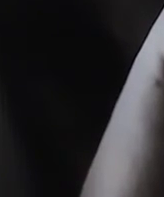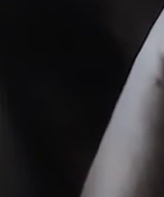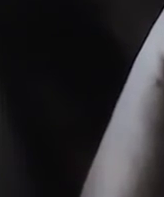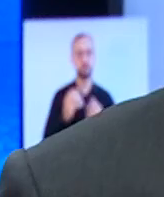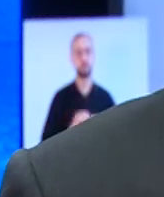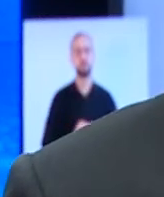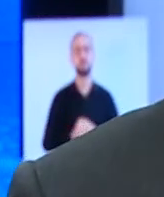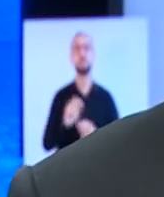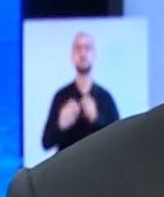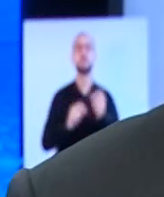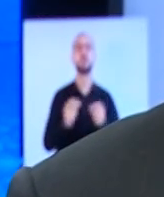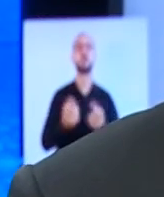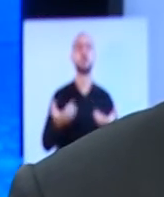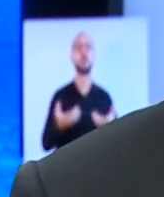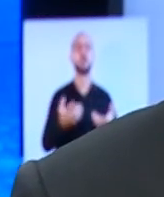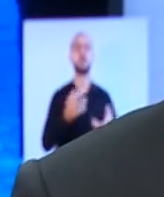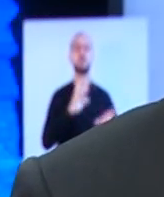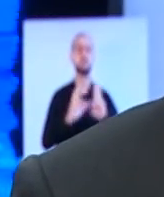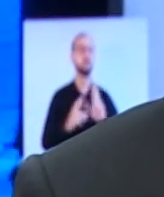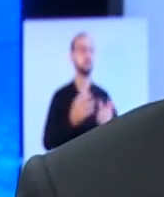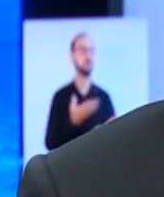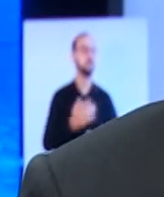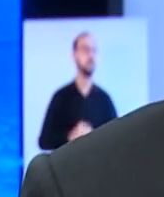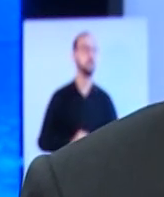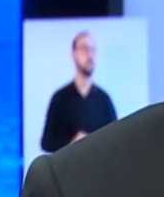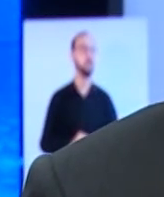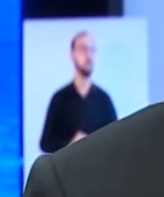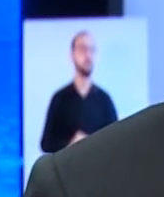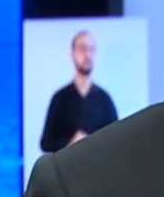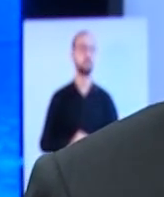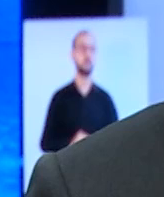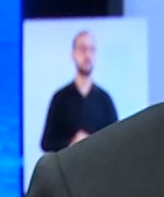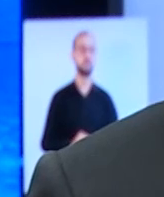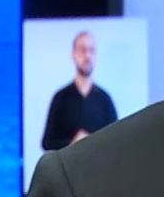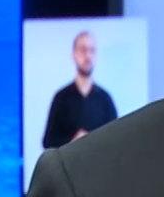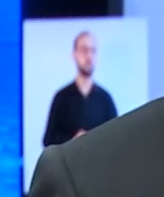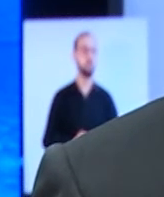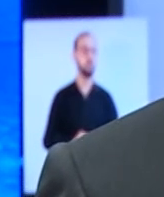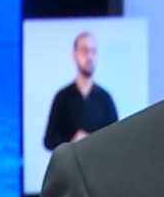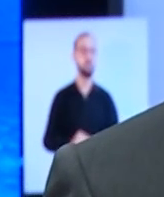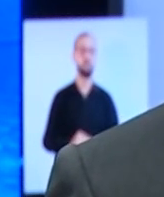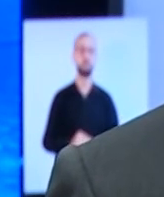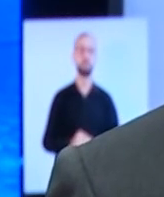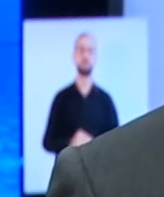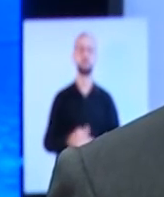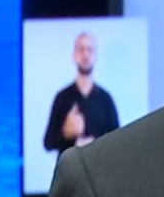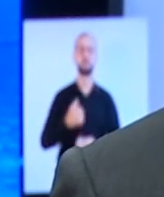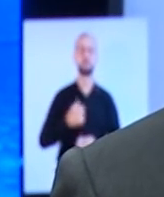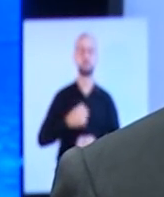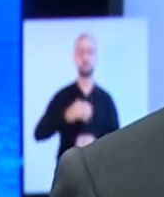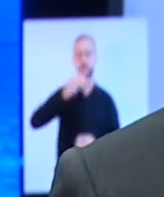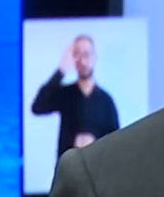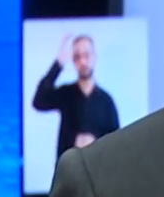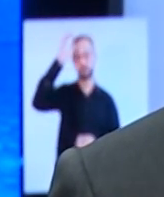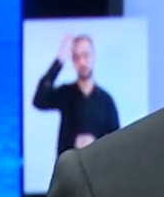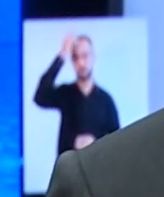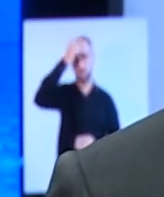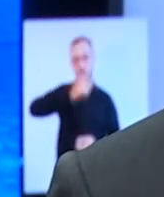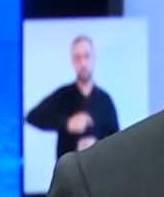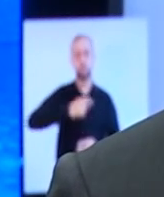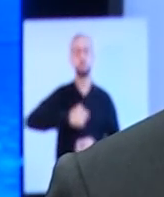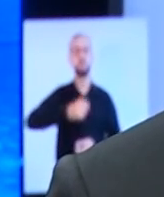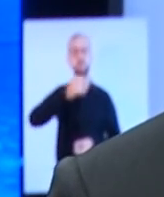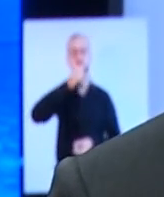enfrentamento. E o Junho Prata não para por aí. A semana termina com mais 2 ações. Às 9 horas da manhã, na Câmara Municipal,